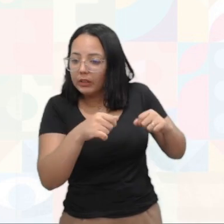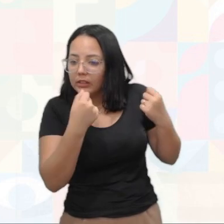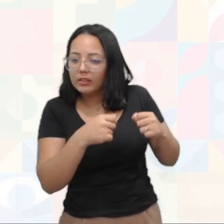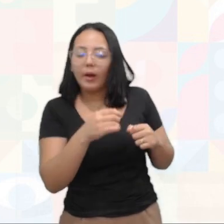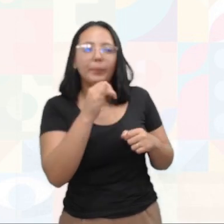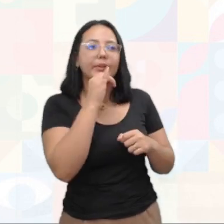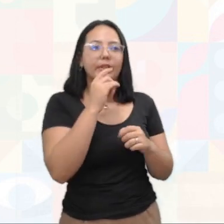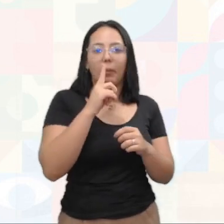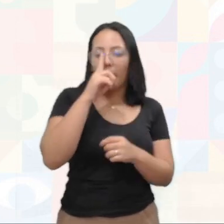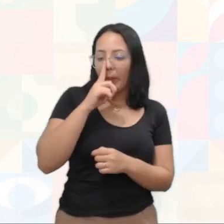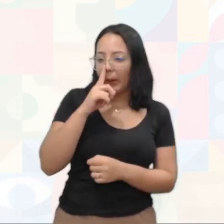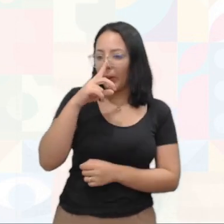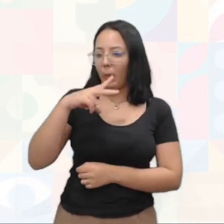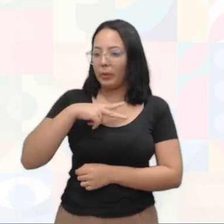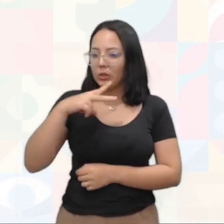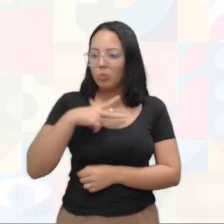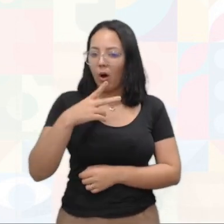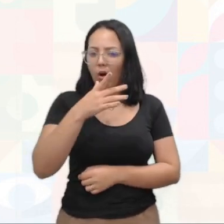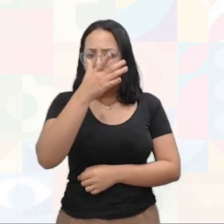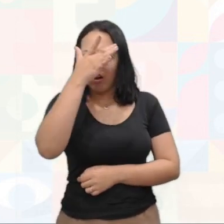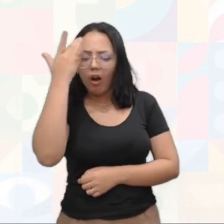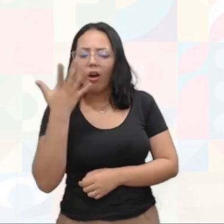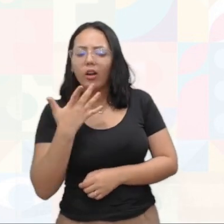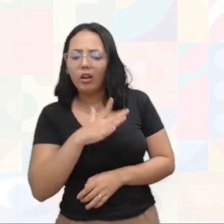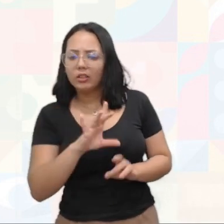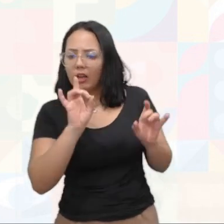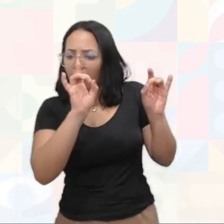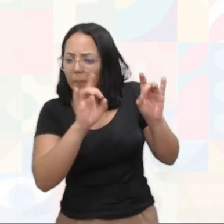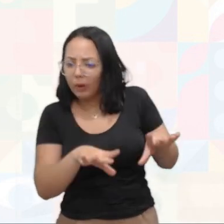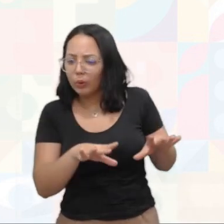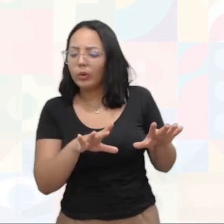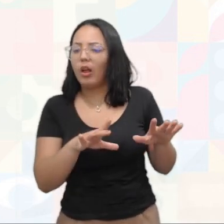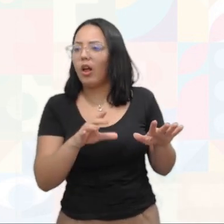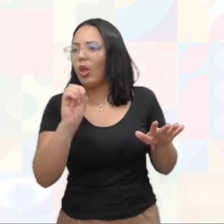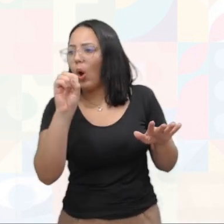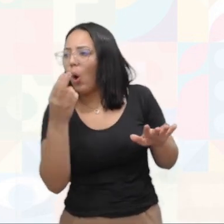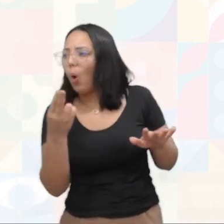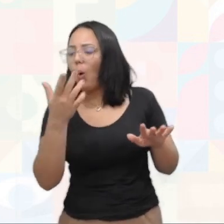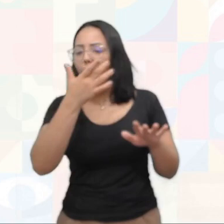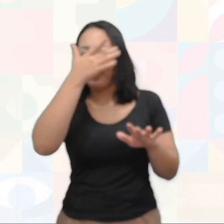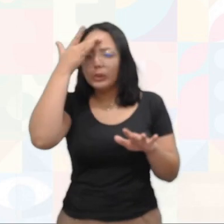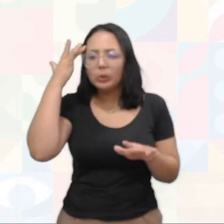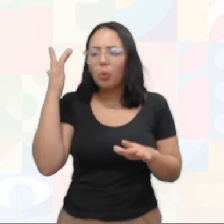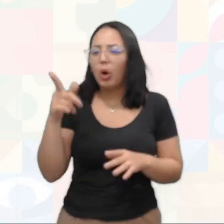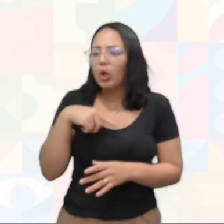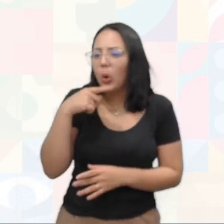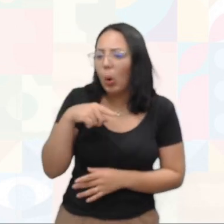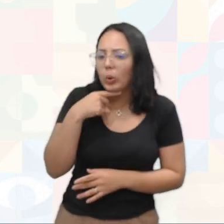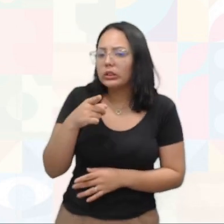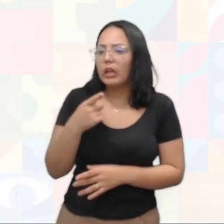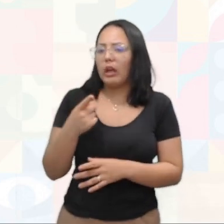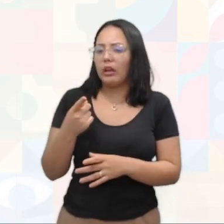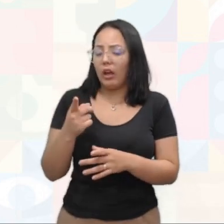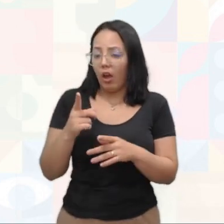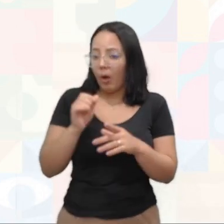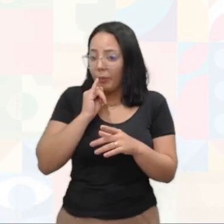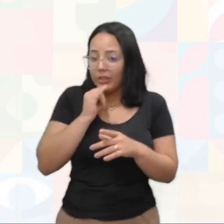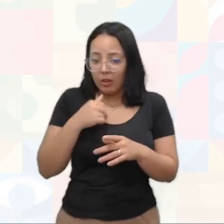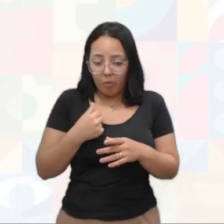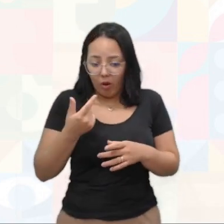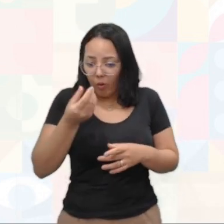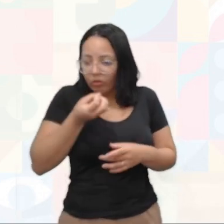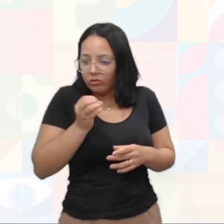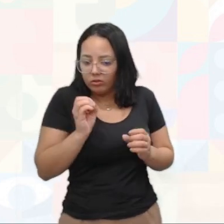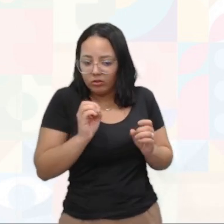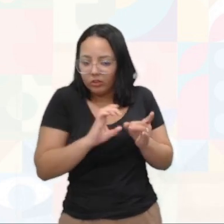risco pessoal, a criança abandonada ou extraviada, ou a pessoa inválida ou ferida, ao desamparo